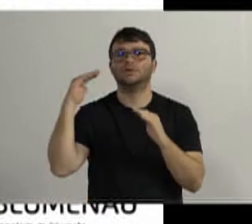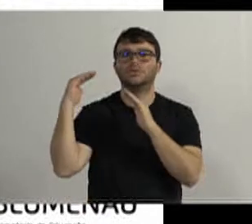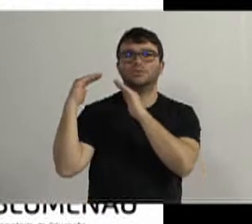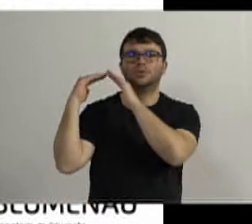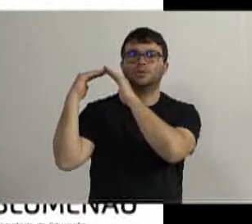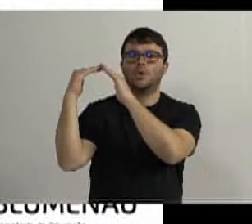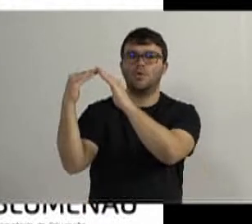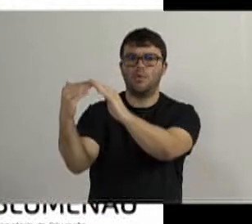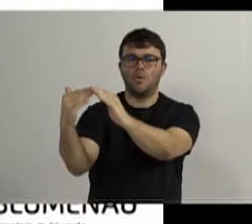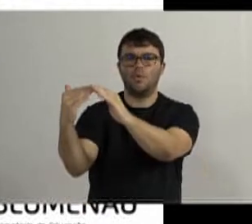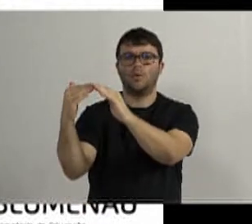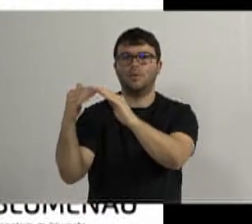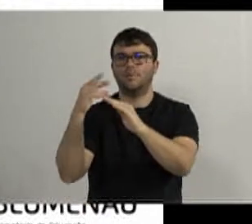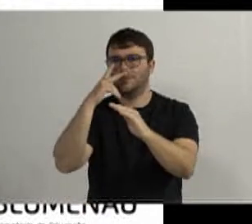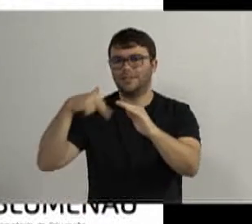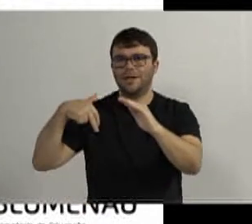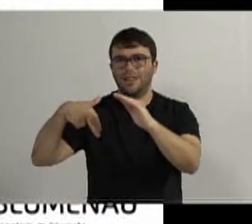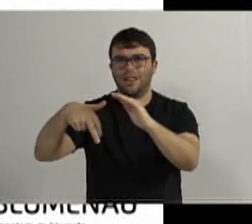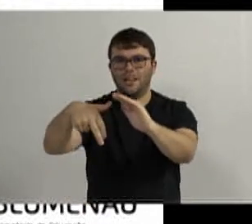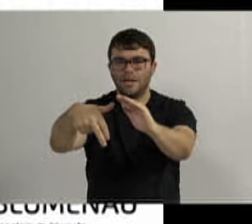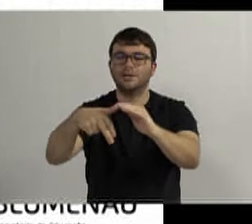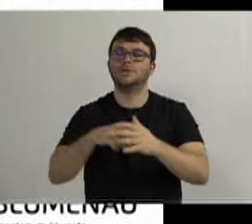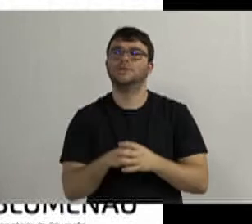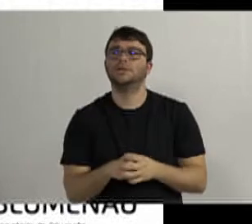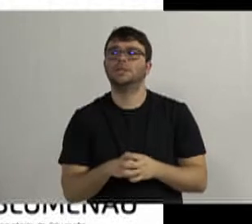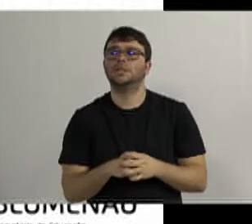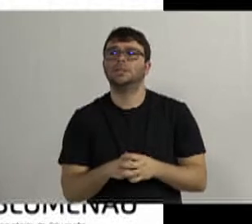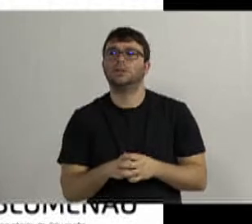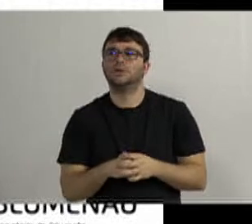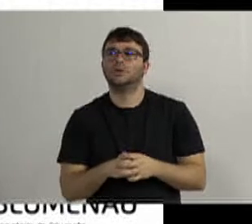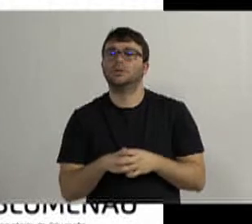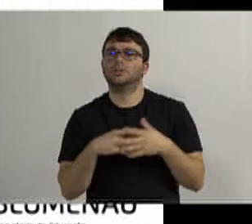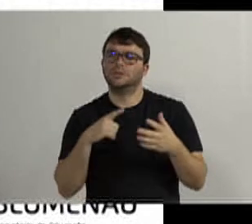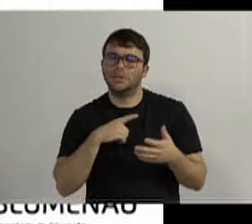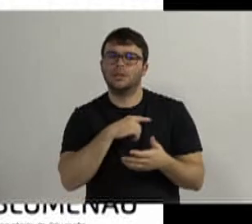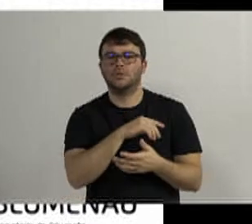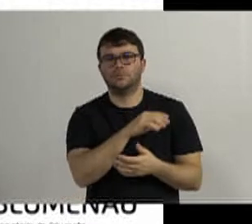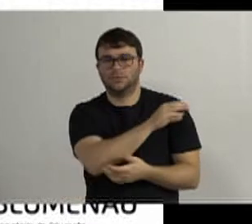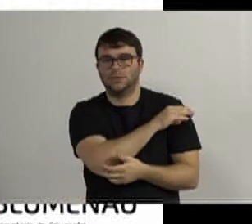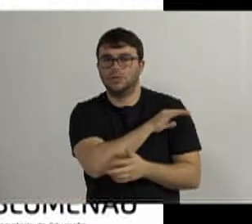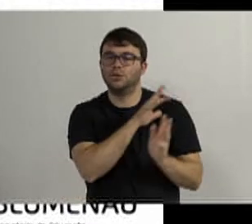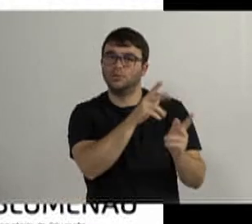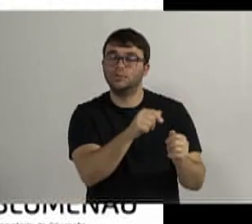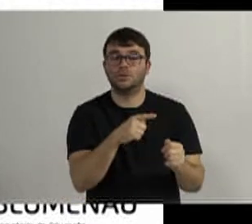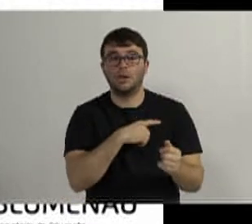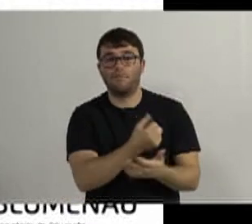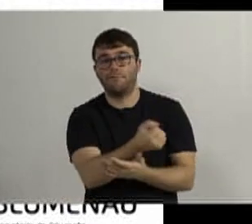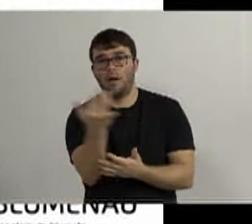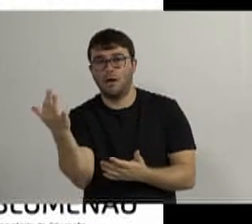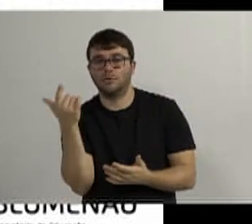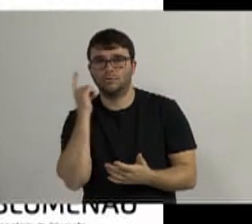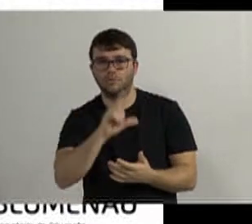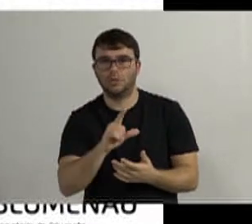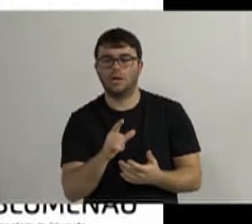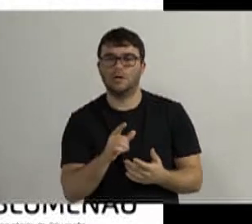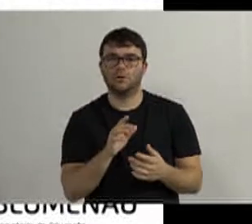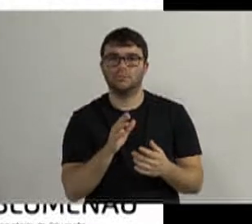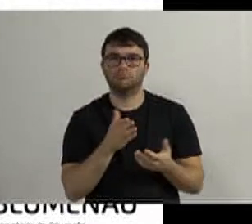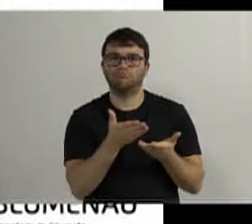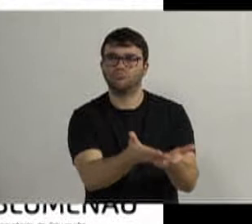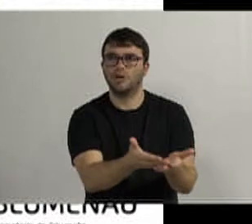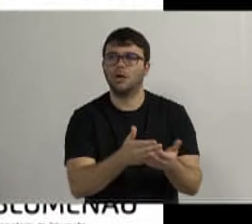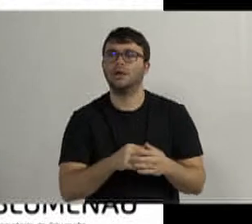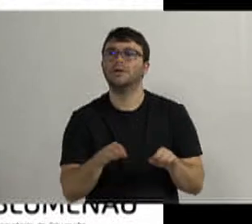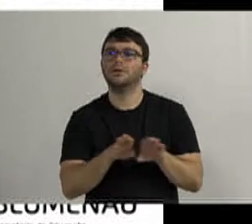acontecerem algumas nas continuamos atuante tem ainda alguma uma série de unidades que vão ser atendidas aquisição de móveis